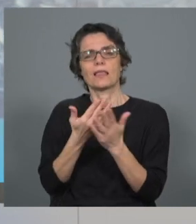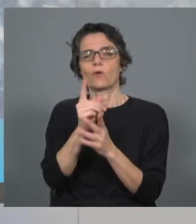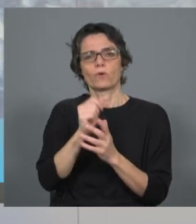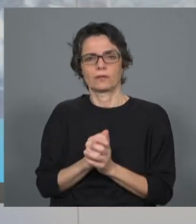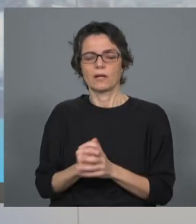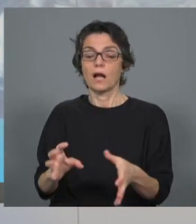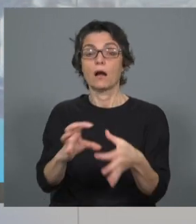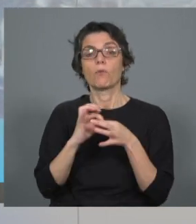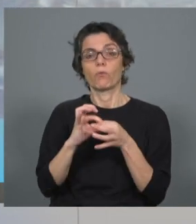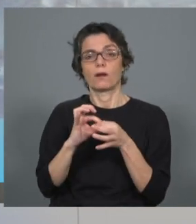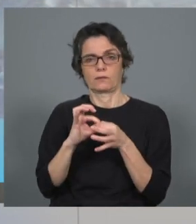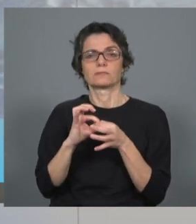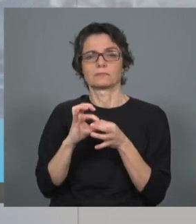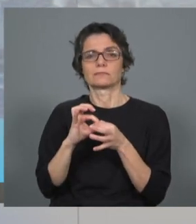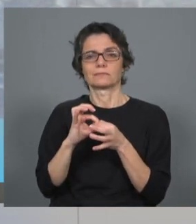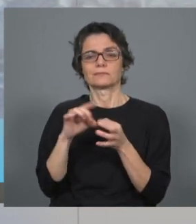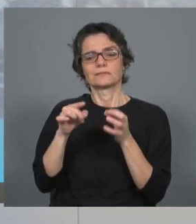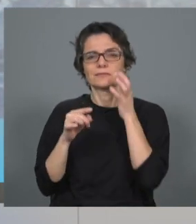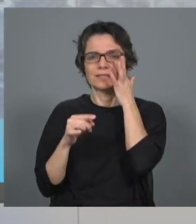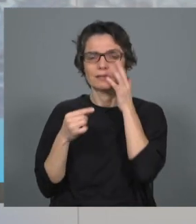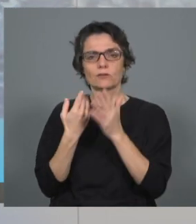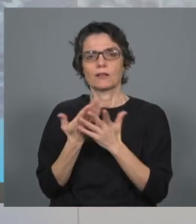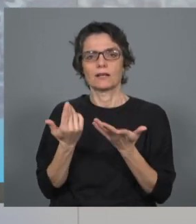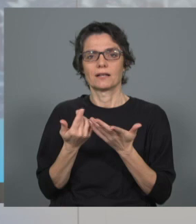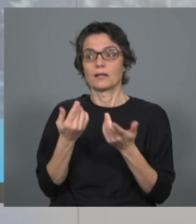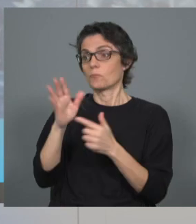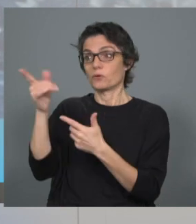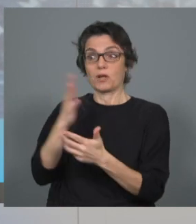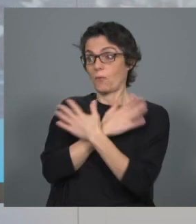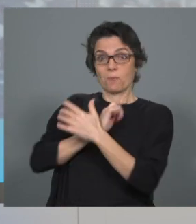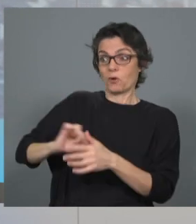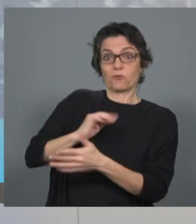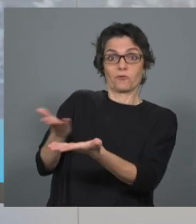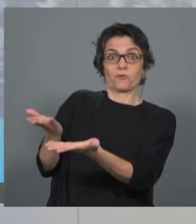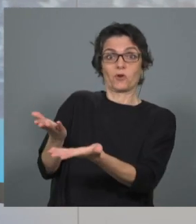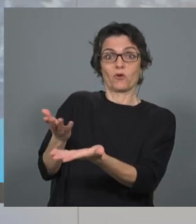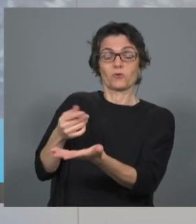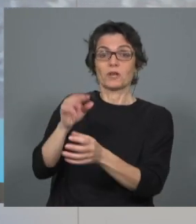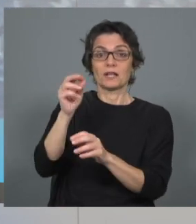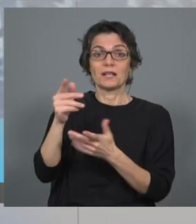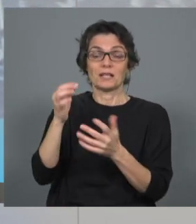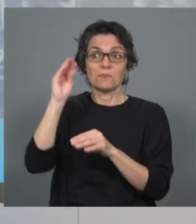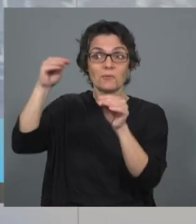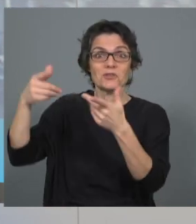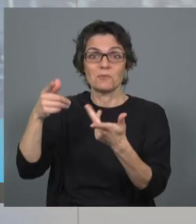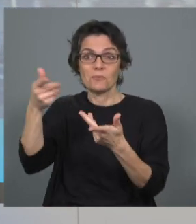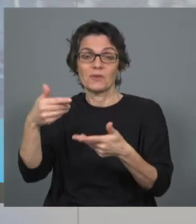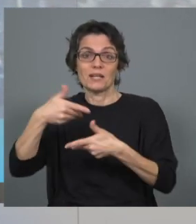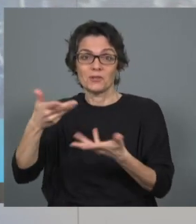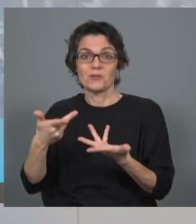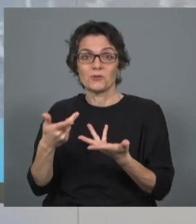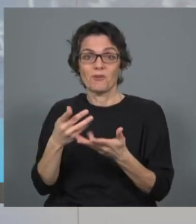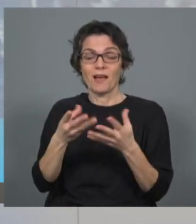porque que nem que seja por uma pessoa por cada diocese, amigos nossos que fomos contactando para nos ajudarem, fez com